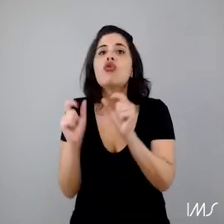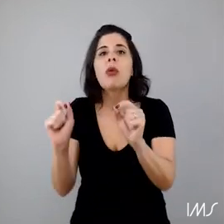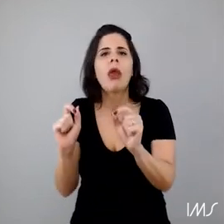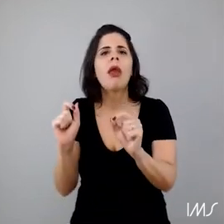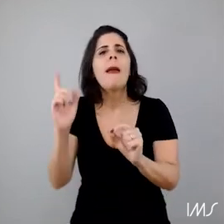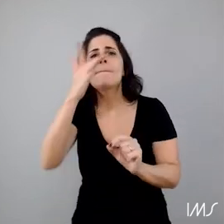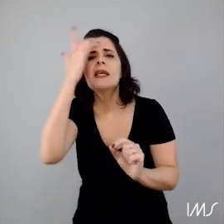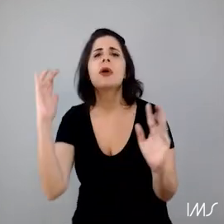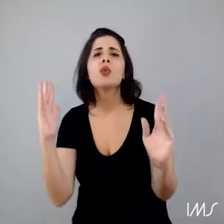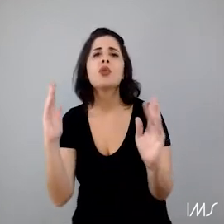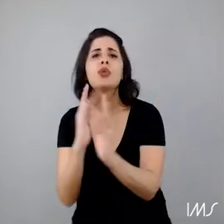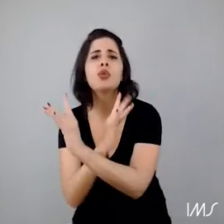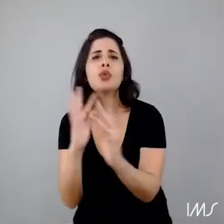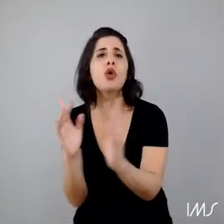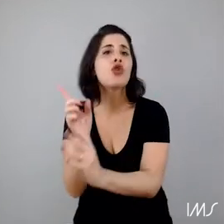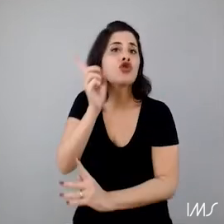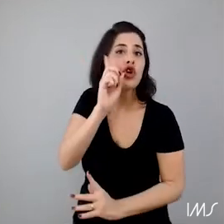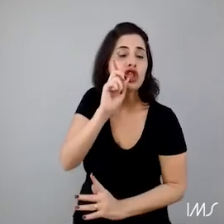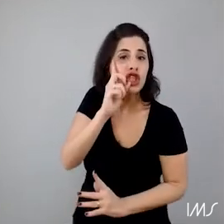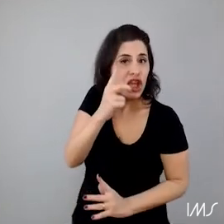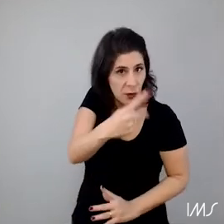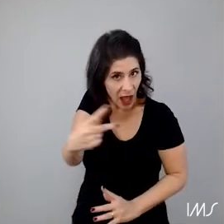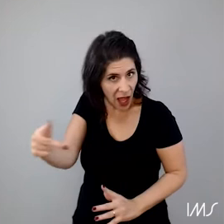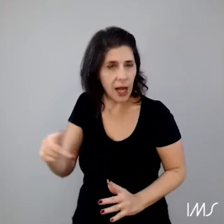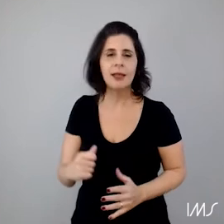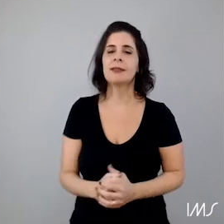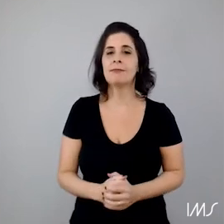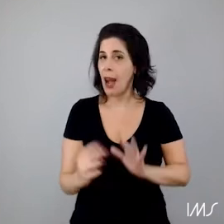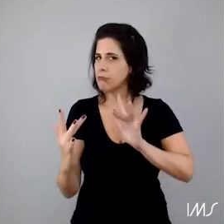ruas, aos estranhamentos que tinha